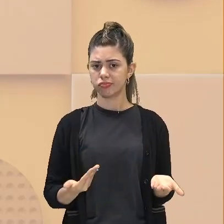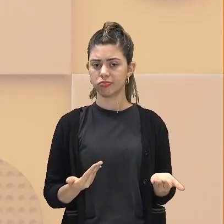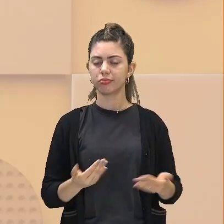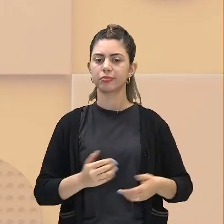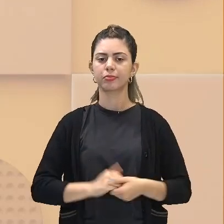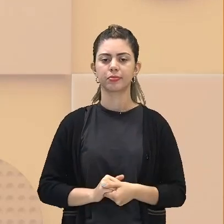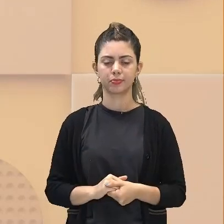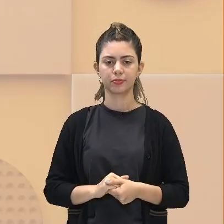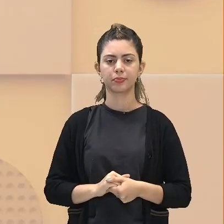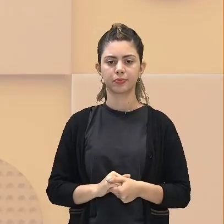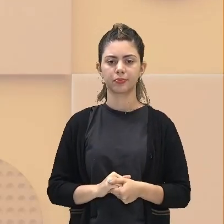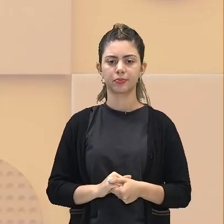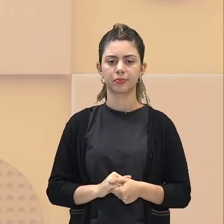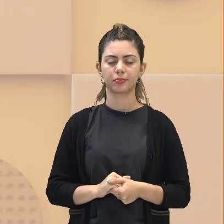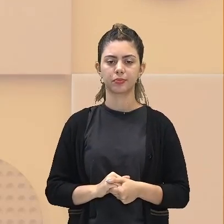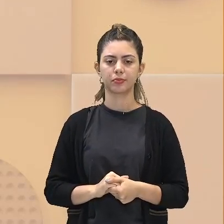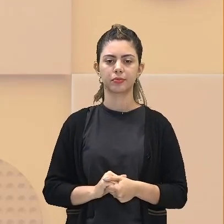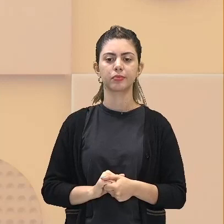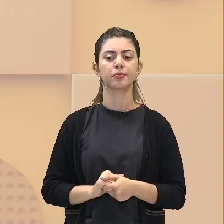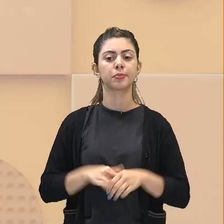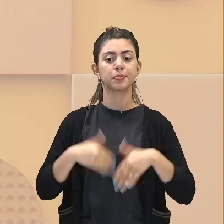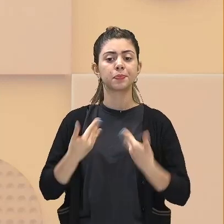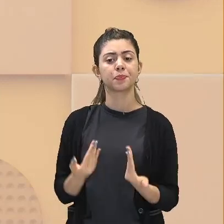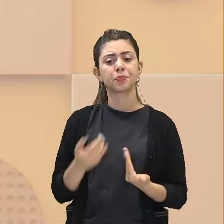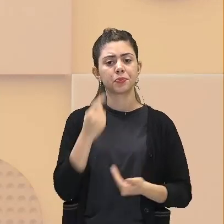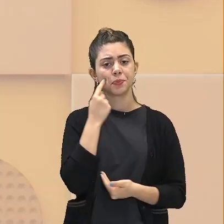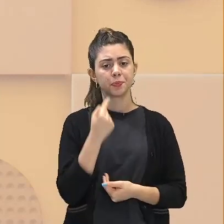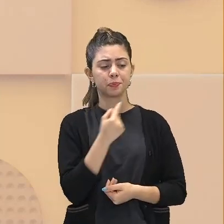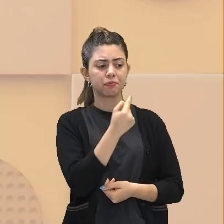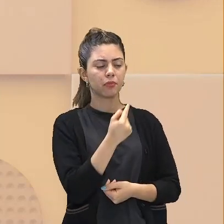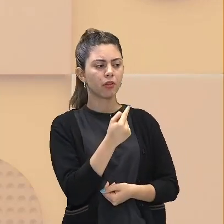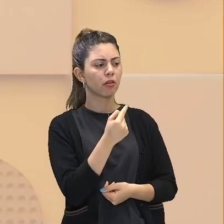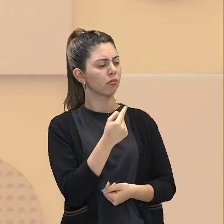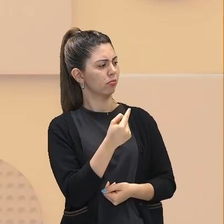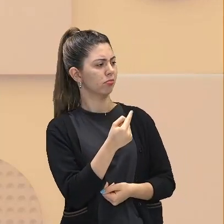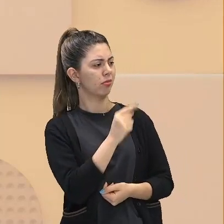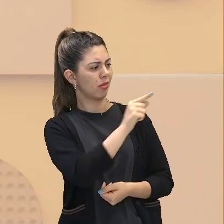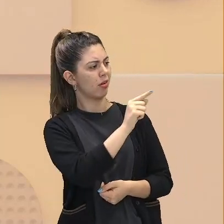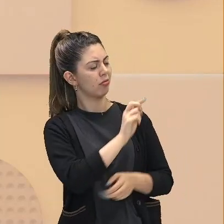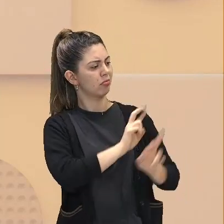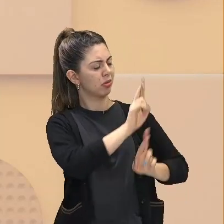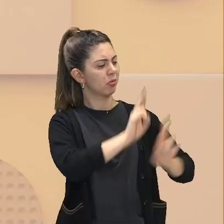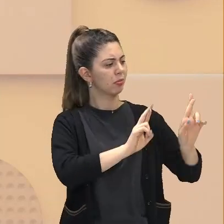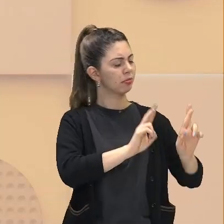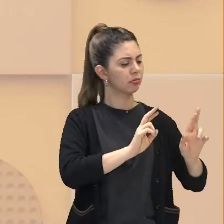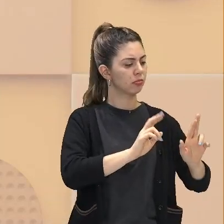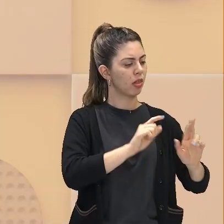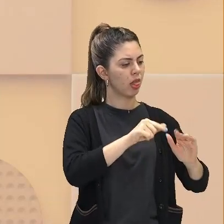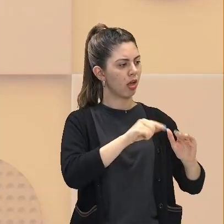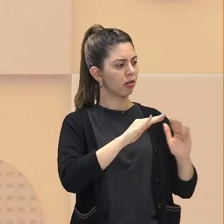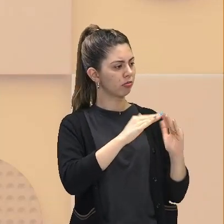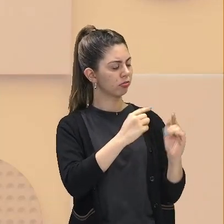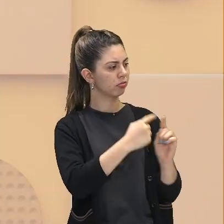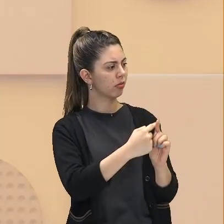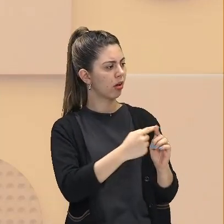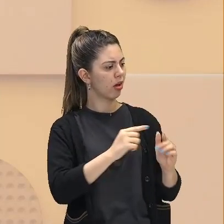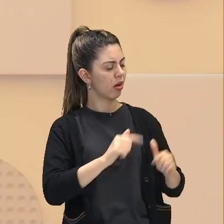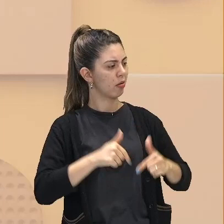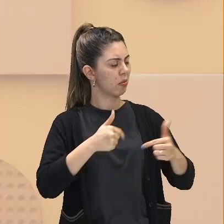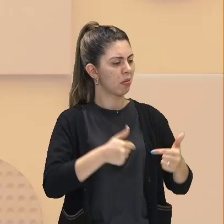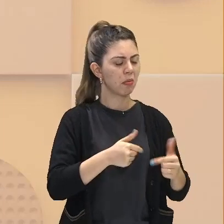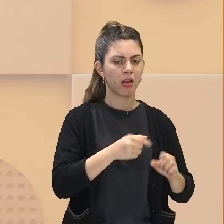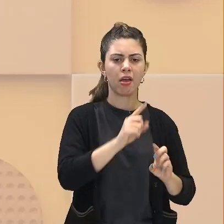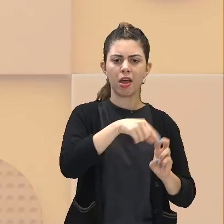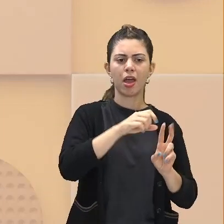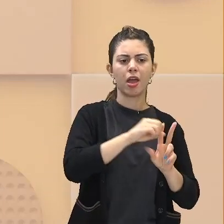internos vão criticar algumas práticas da Igreja. Então, alguns monges, alguns membros da